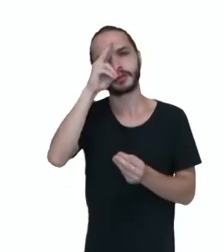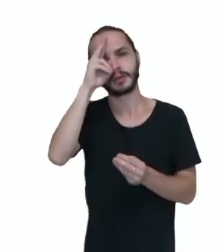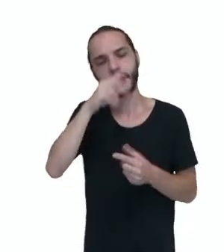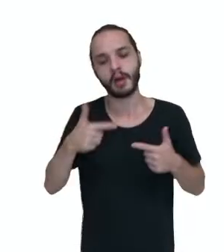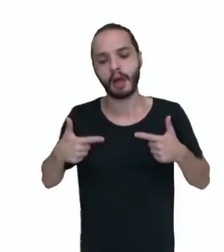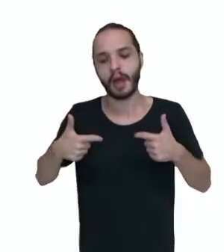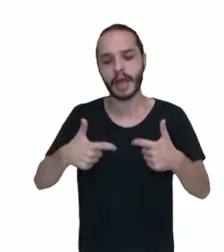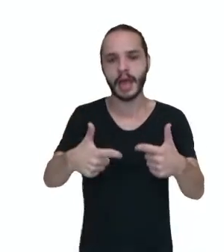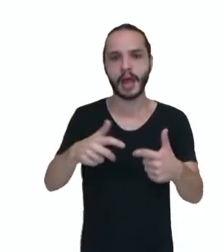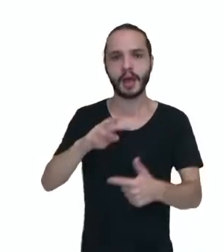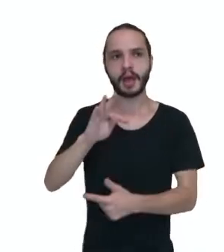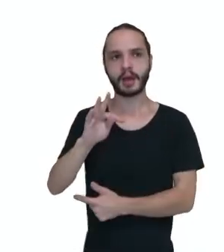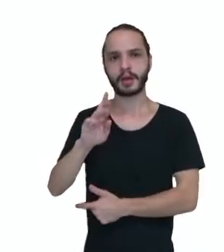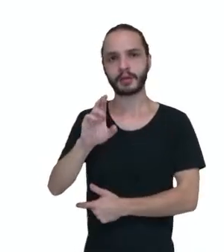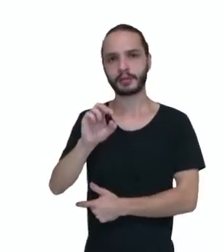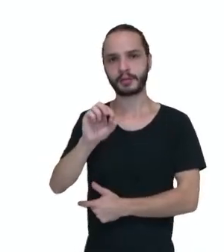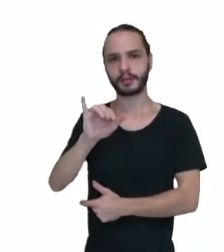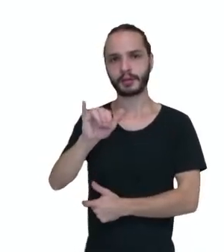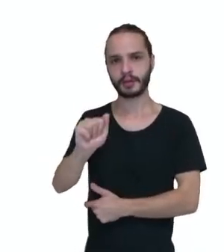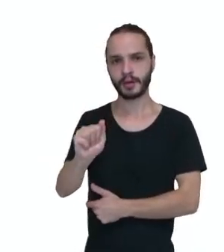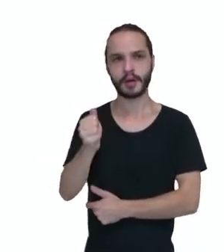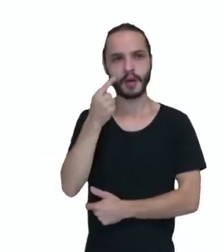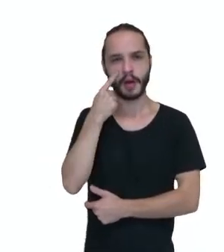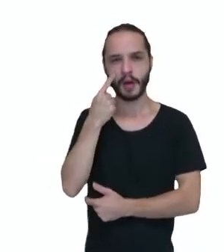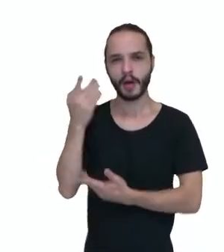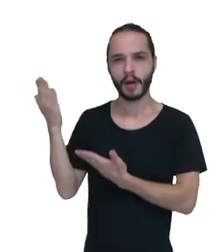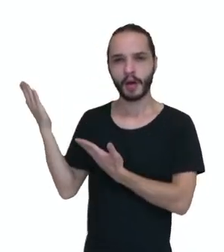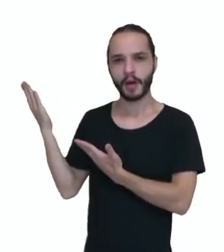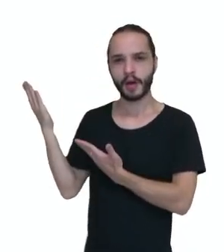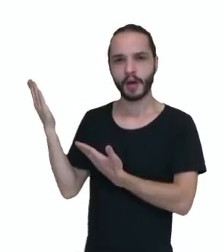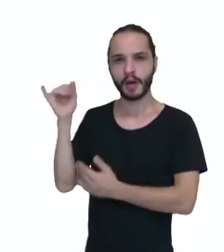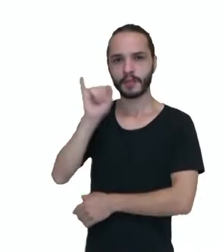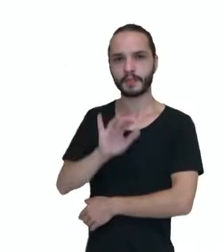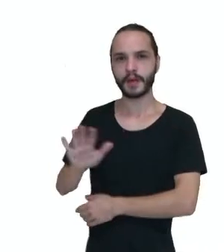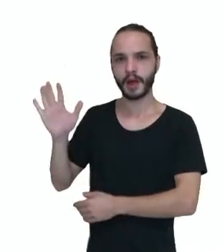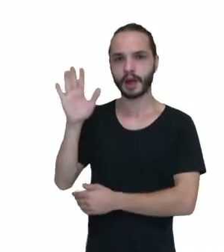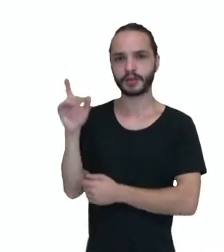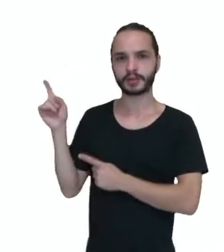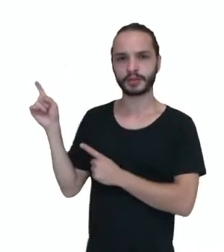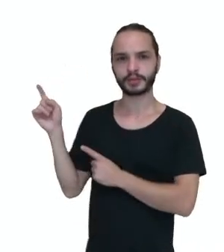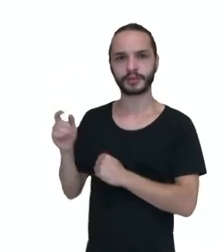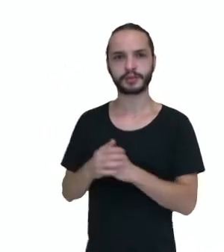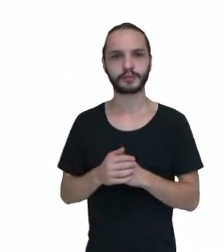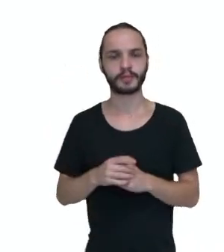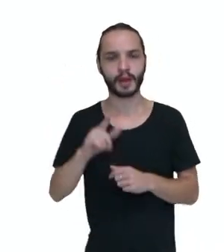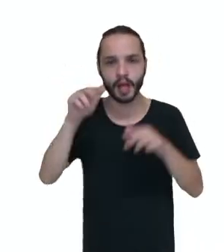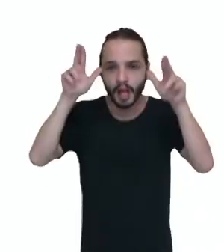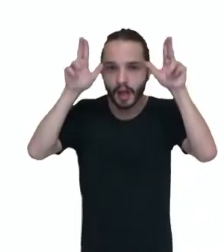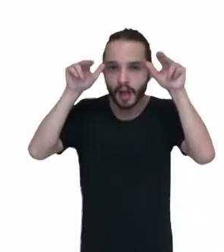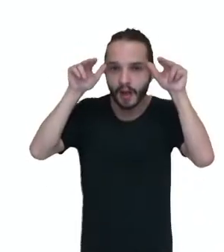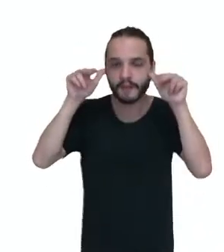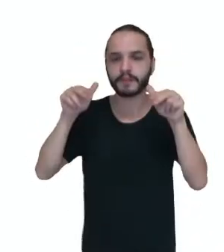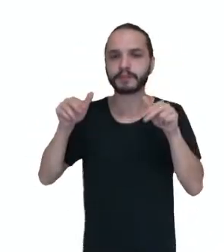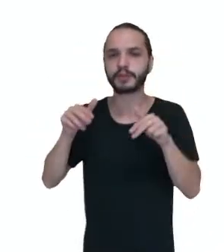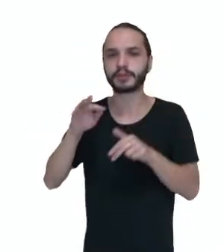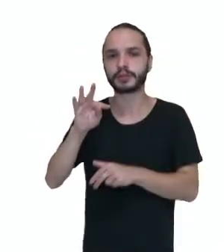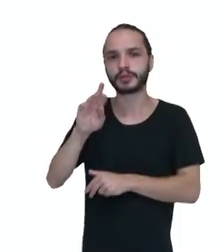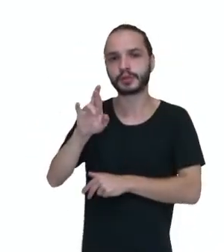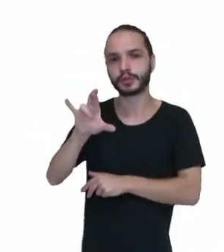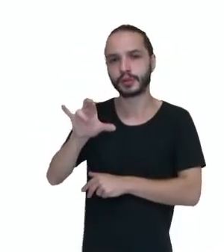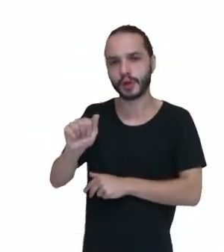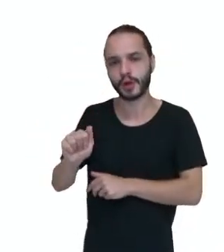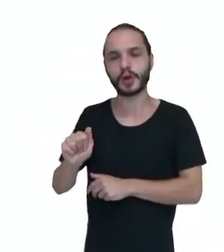E aqui a gente tem uma imagem maravilhosa. Vamos ver um pouquinho dessa imagem, ó. A procissão do cavalo de Troia, pintura de